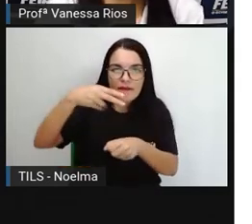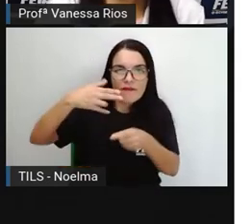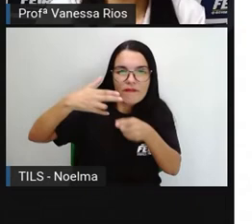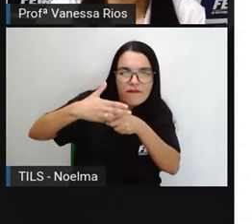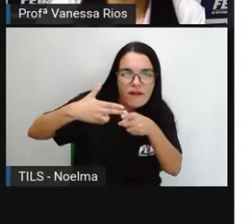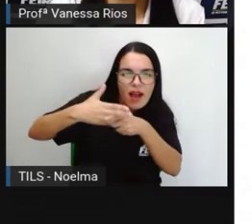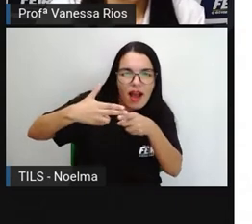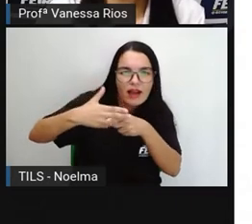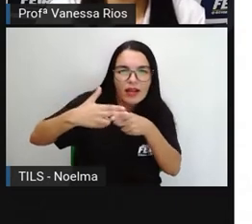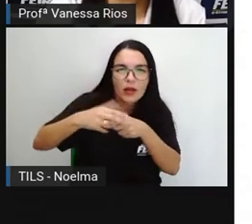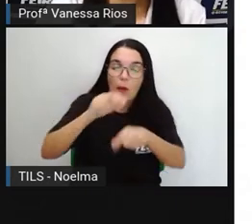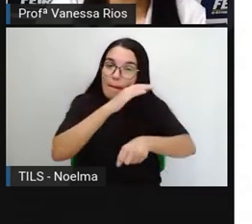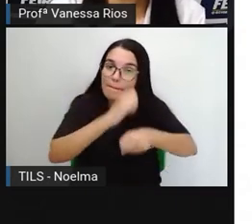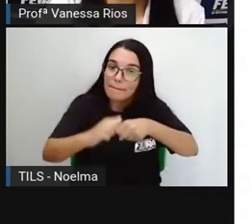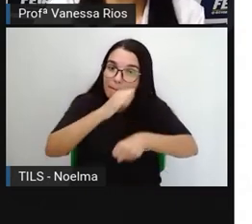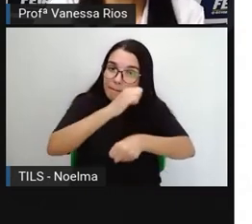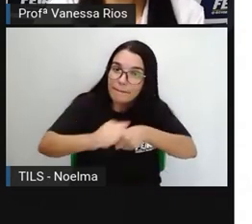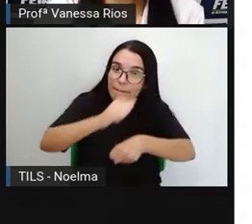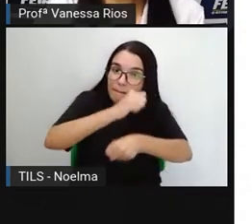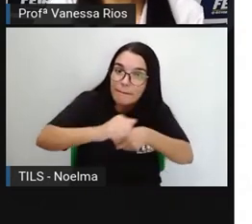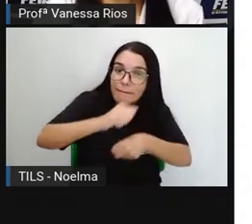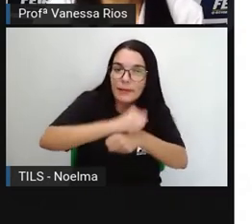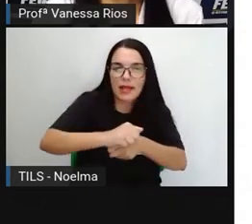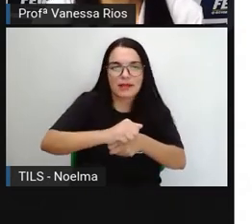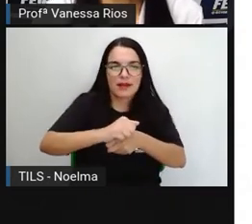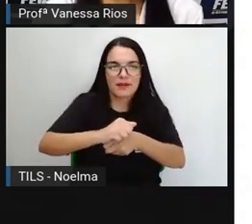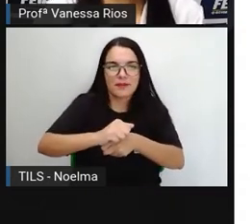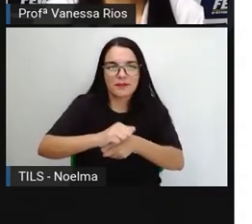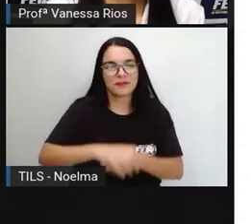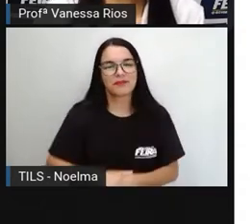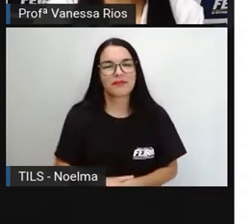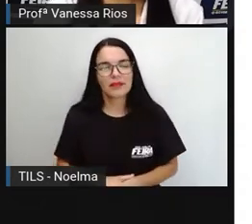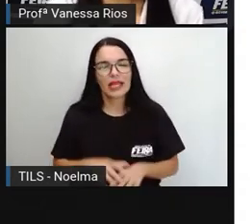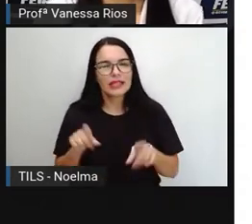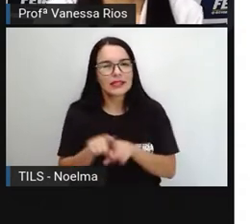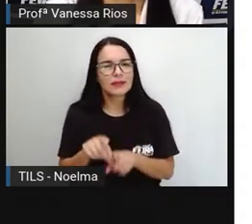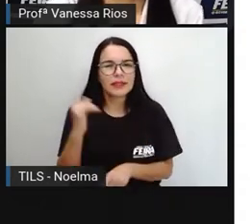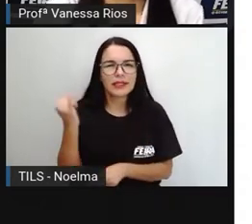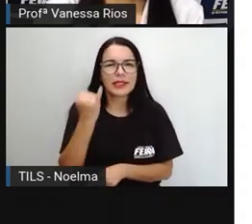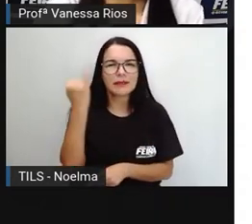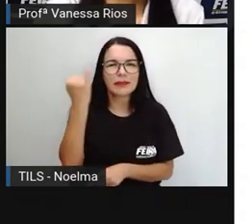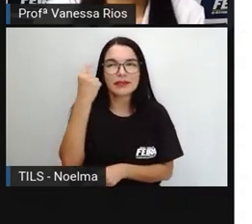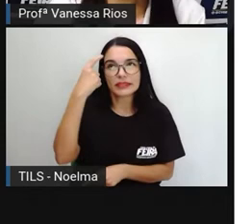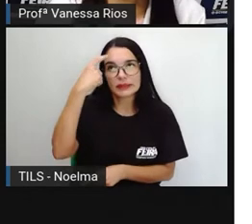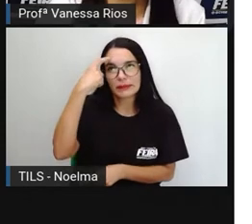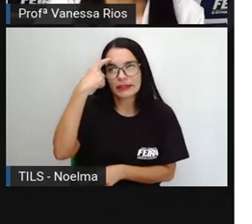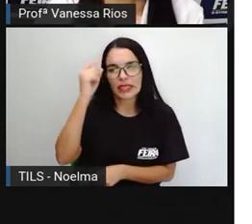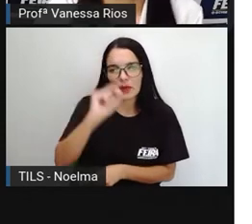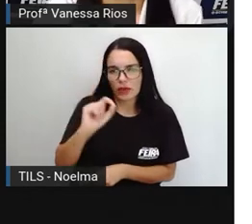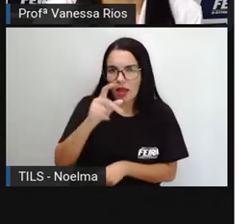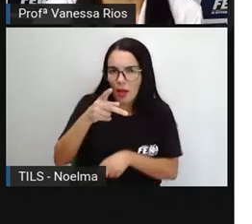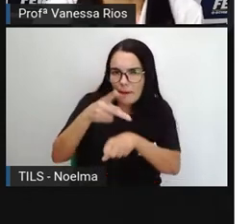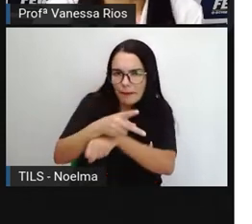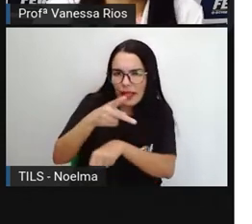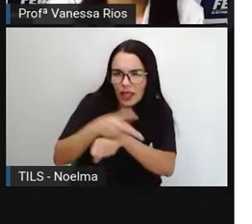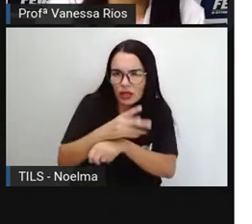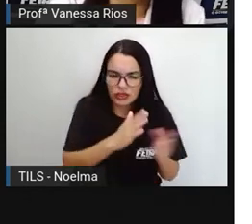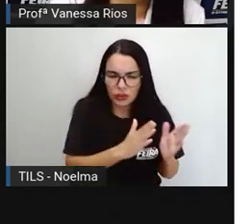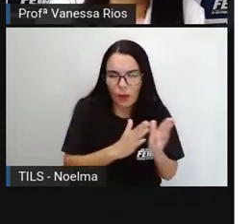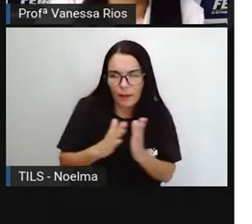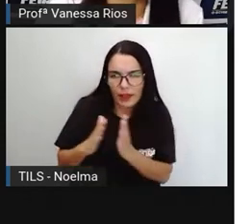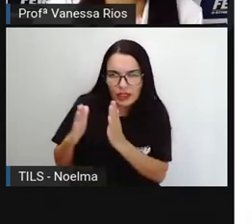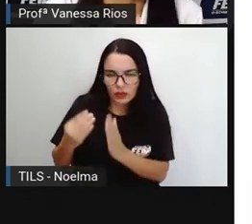na coleta aí dos alimentos. E é importante a gente pensar, né, que mesmo sendo no paleolítico, mesmo vivendo